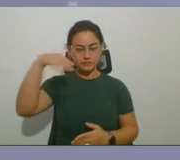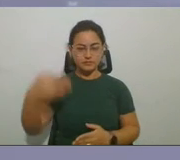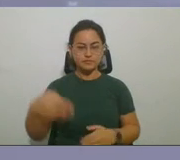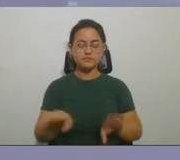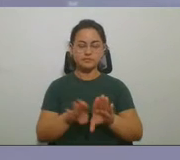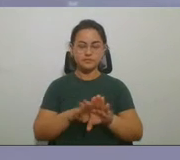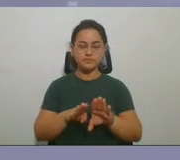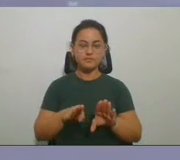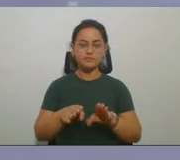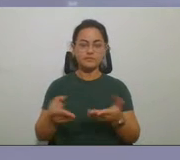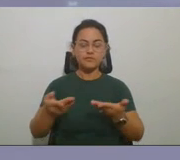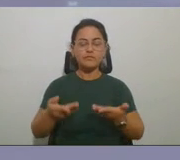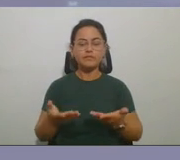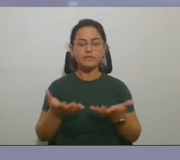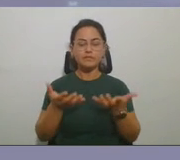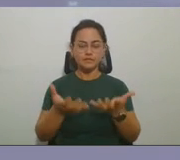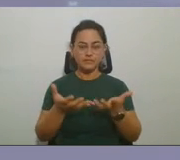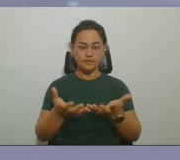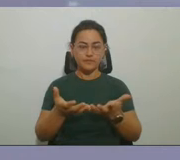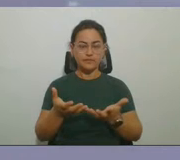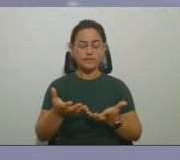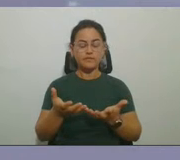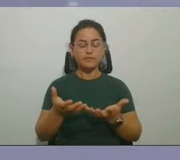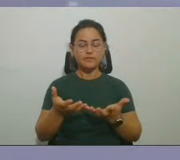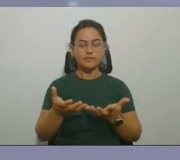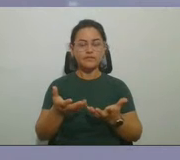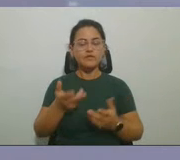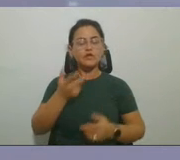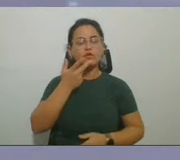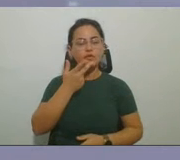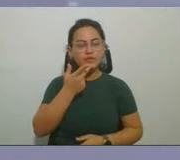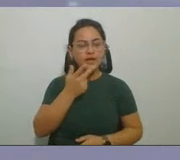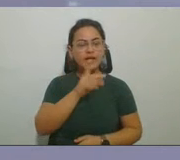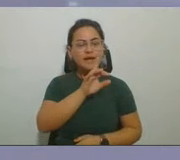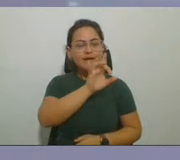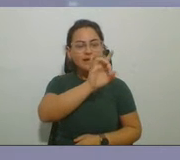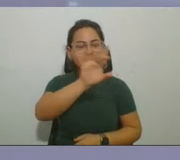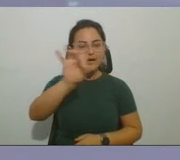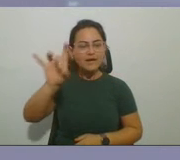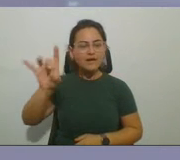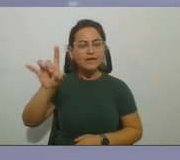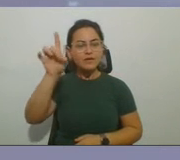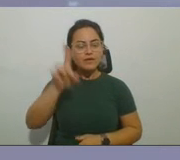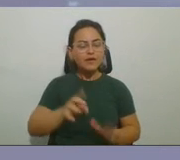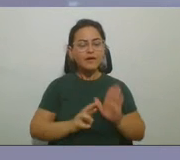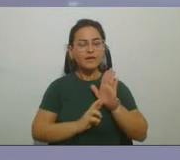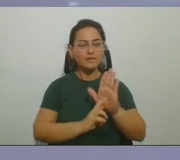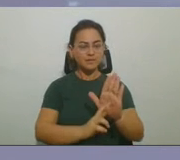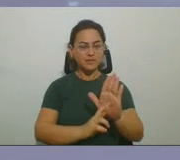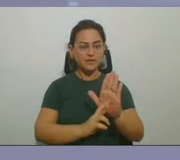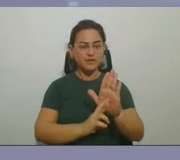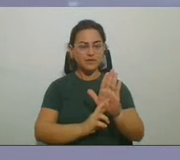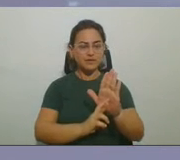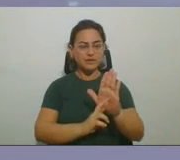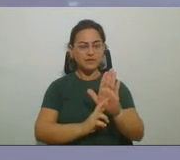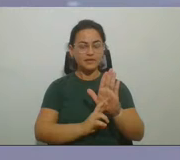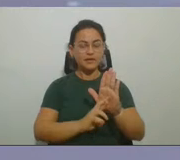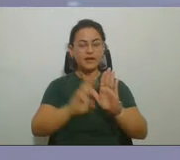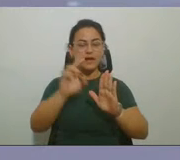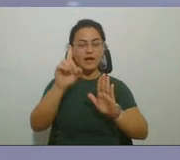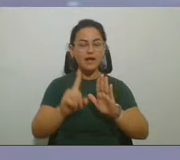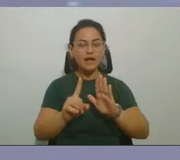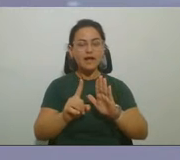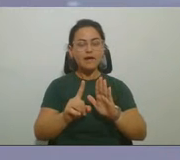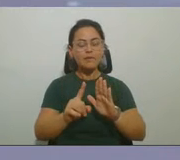para me dirigir àqueles e aquelas que representam as colunas basilares do